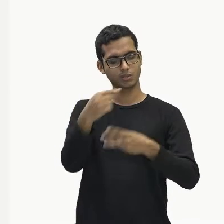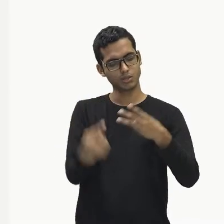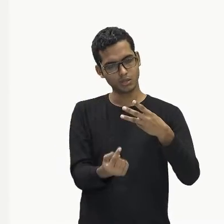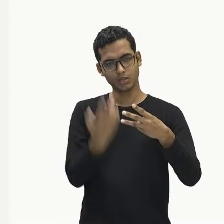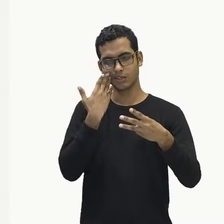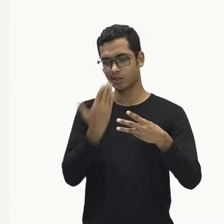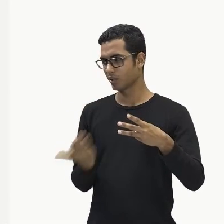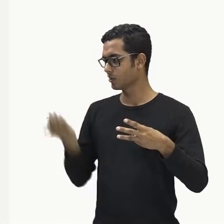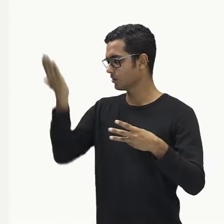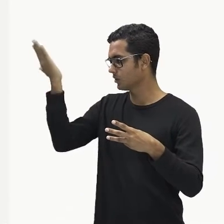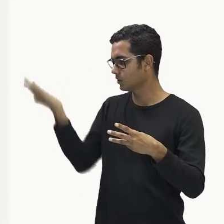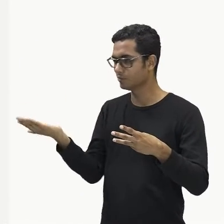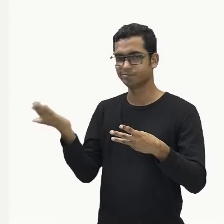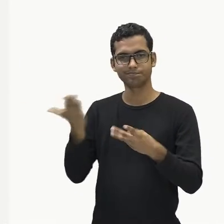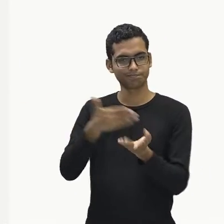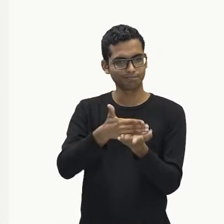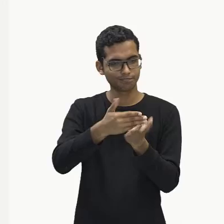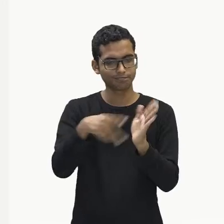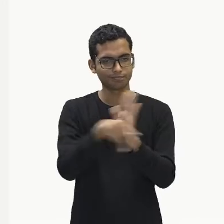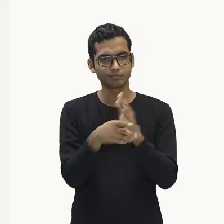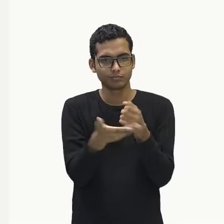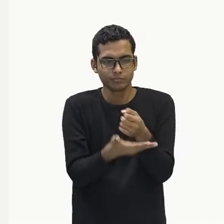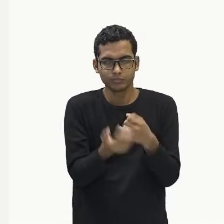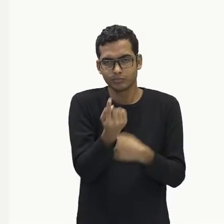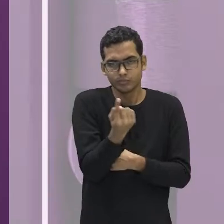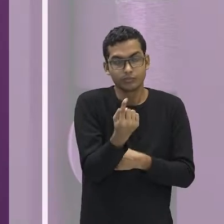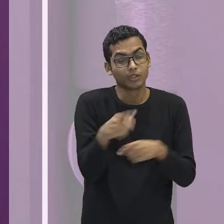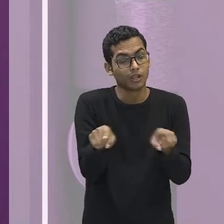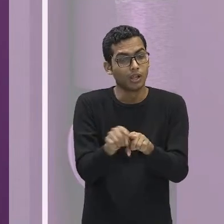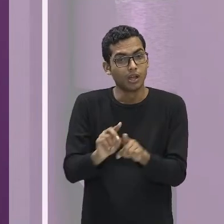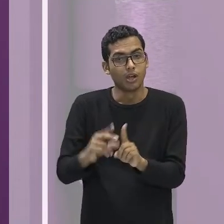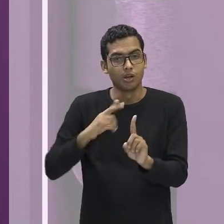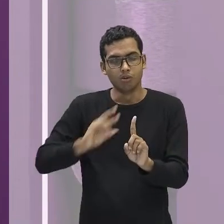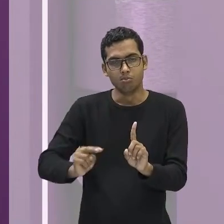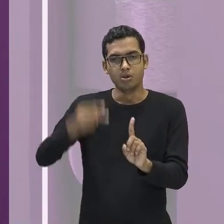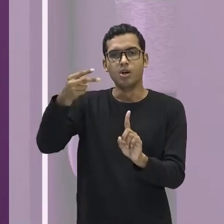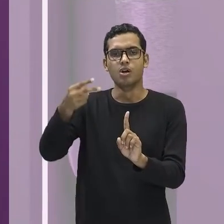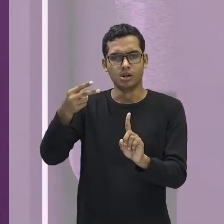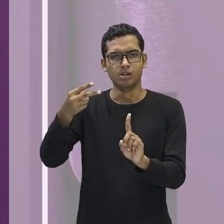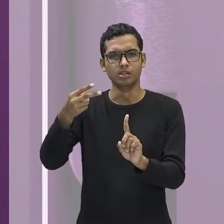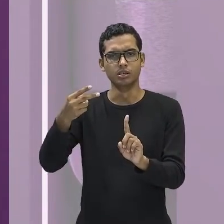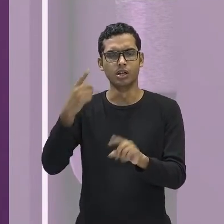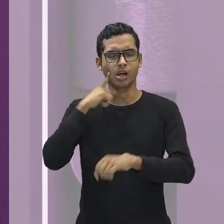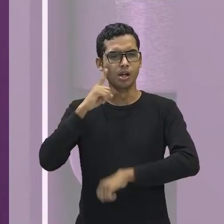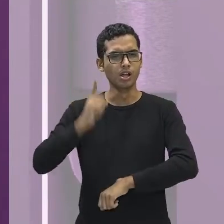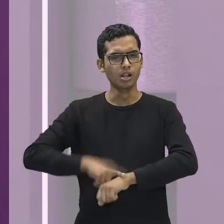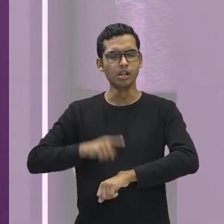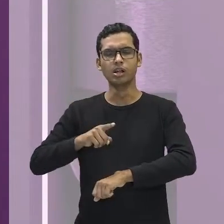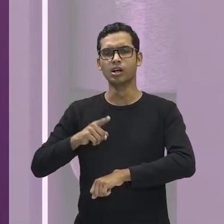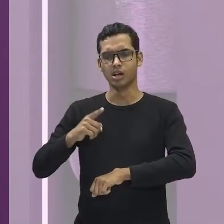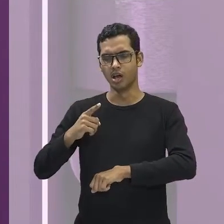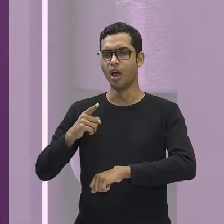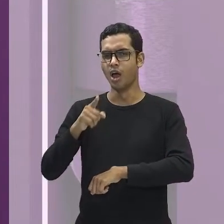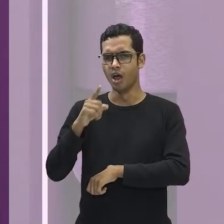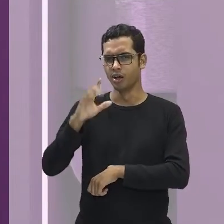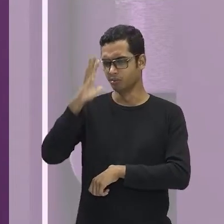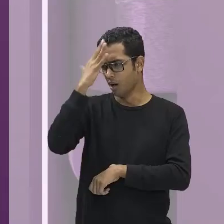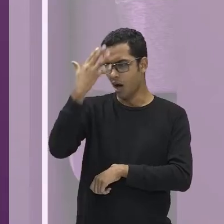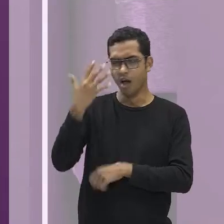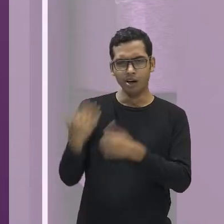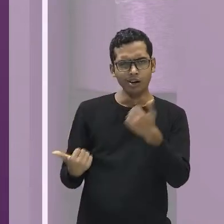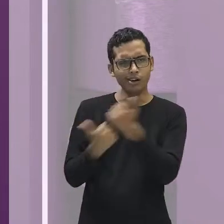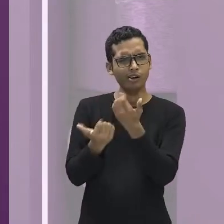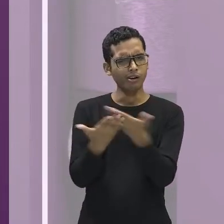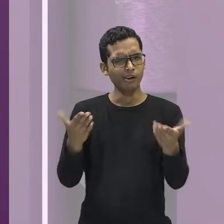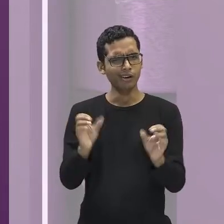particulares iniciais de potenciação, sim, eles são auxiliares na hora de você estar resolvendo, de você estar estudando,